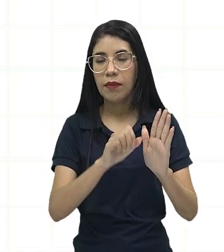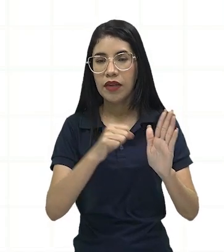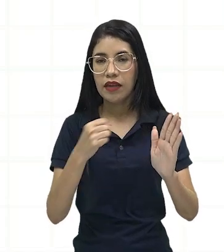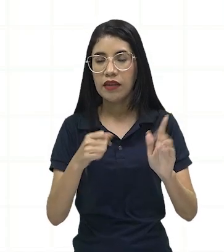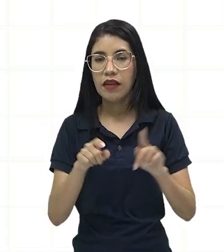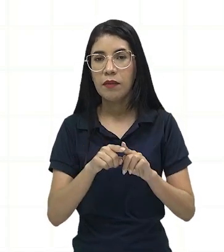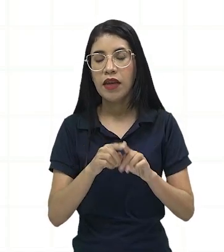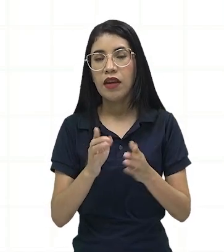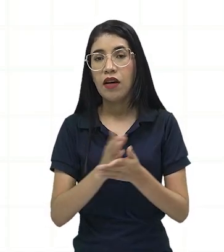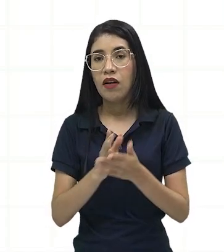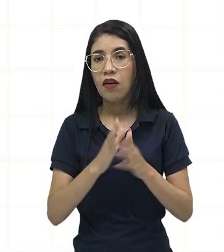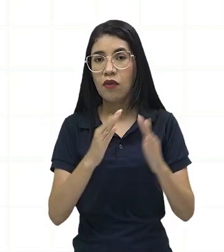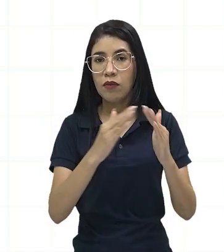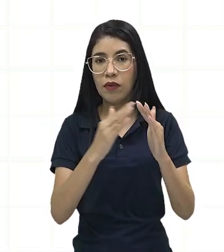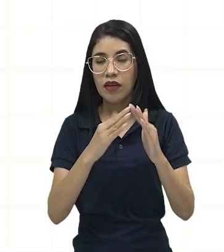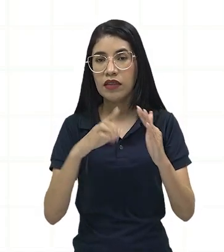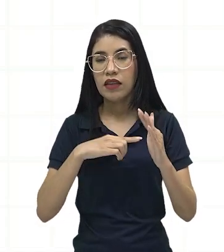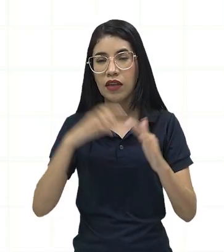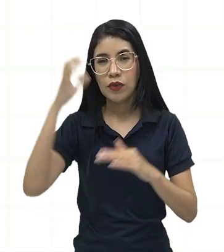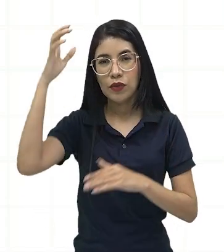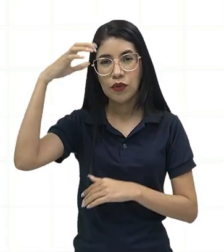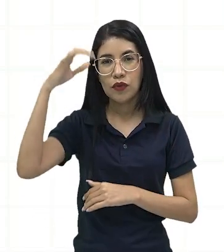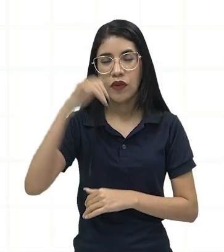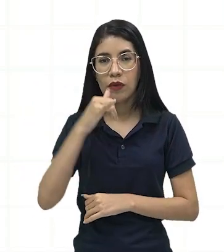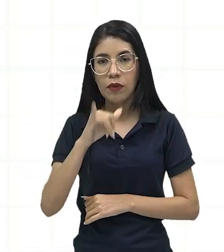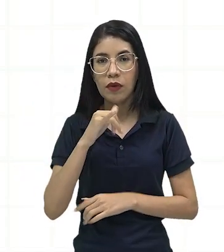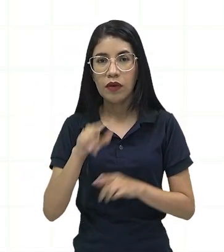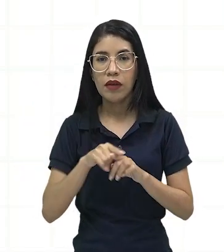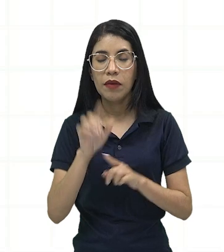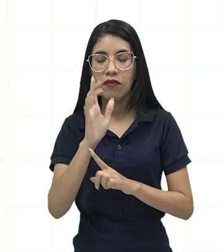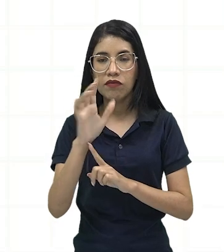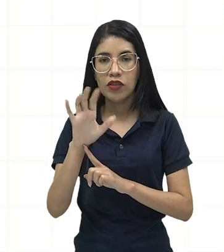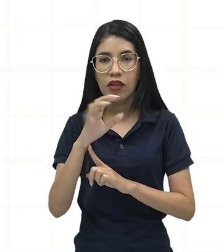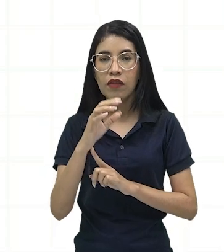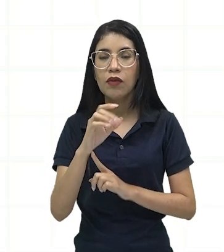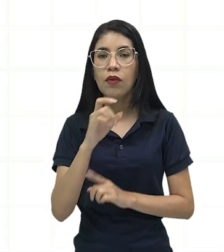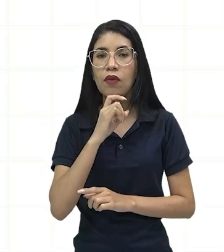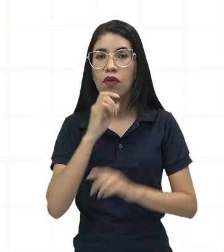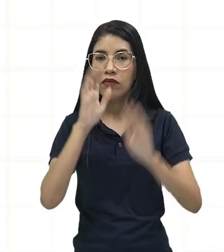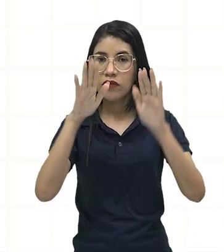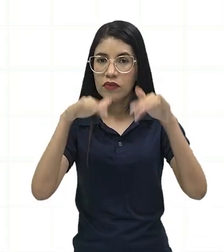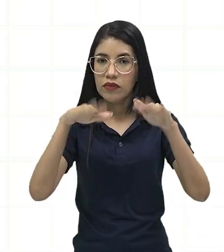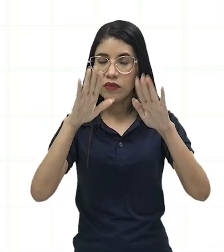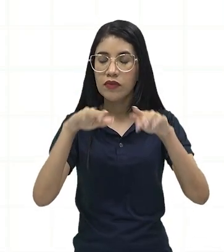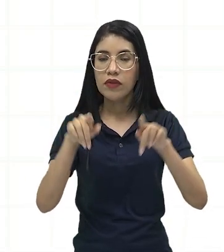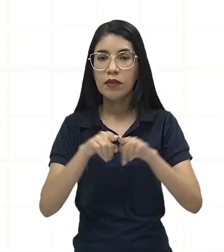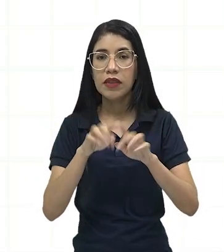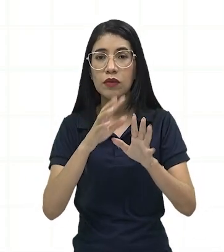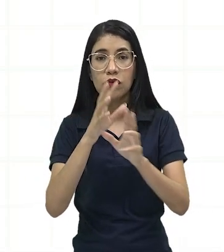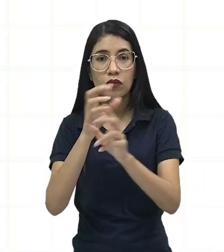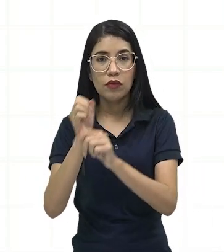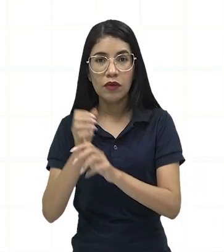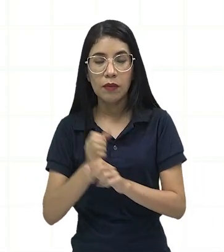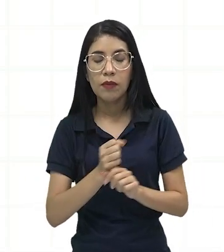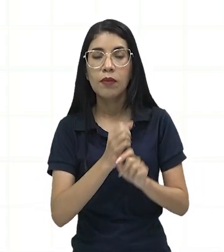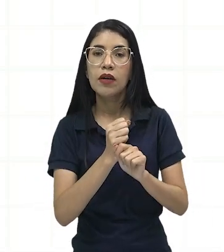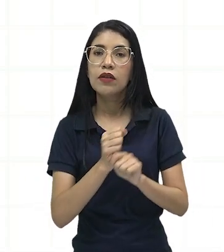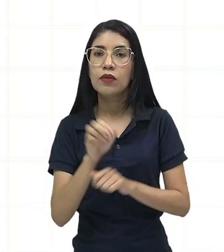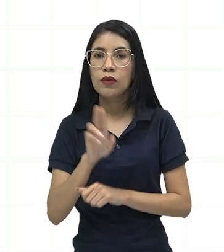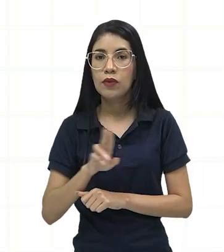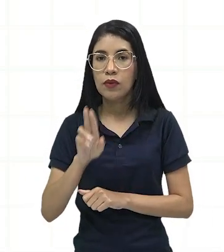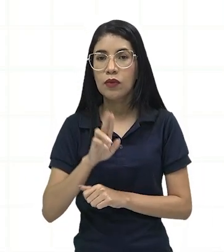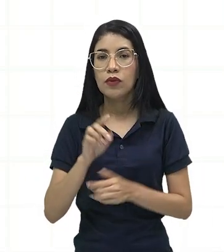né? Tem o chuveiro elétrico, e tem o ventilador, ar-condicionado, ou seja, somando tudo isso. E aí